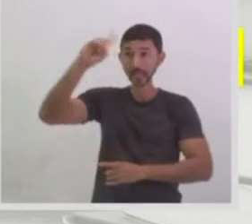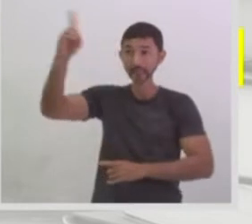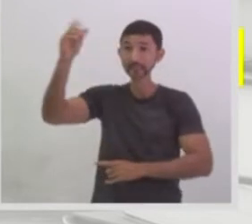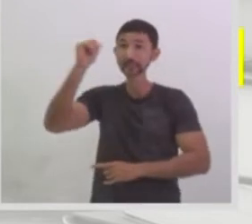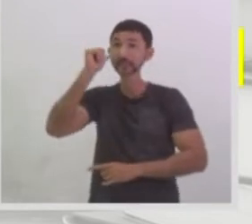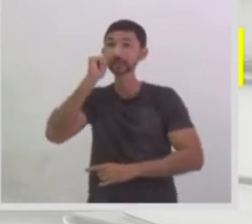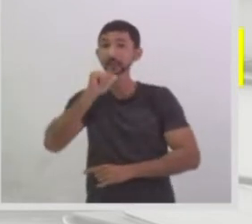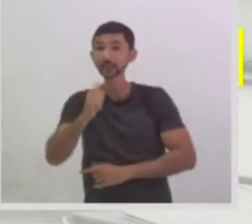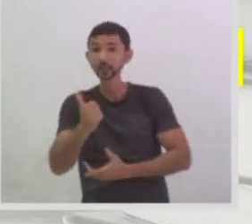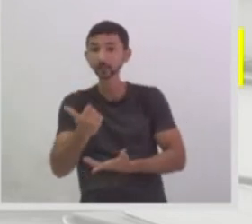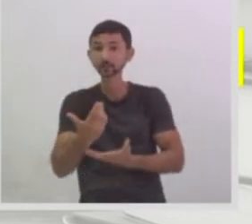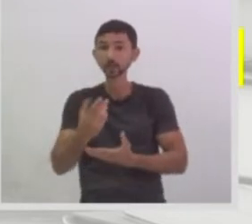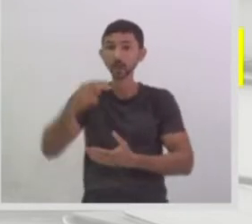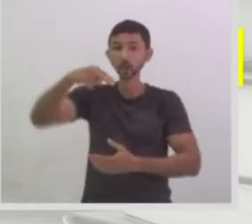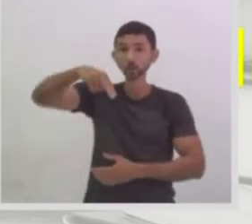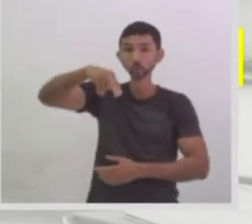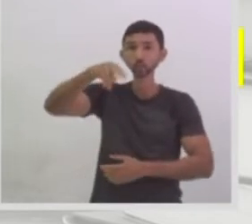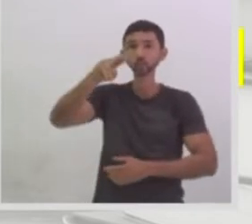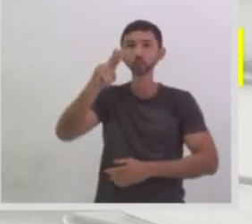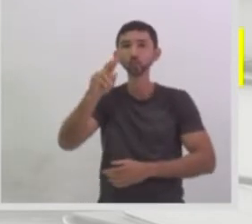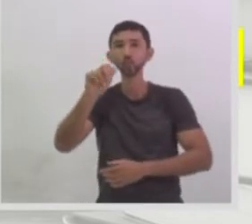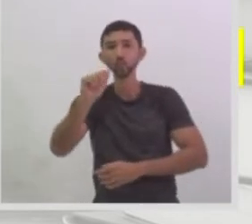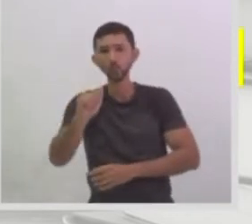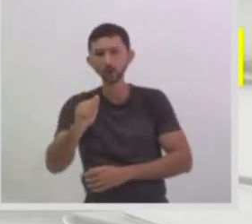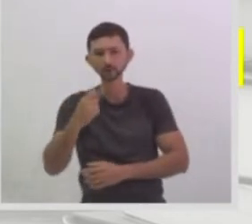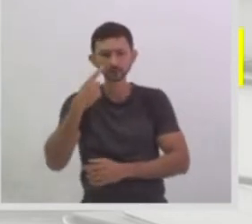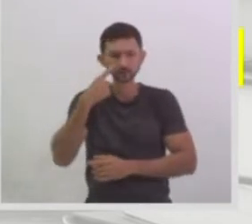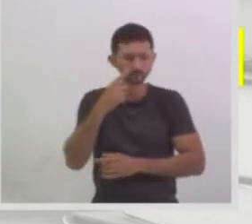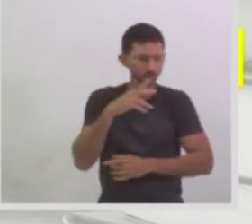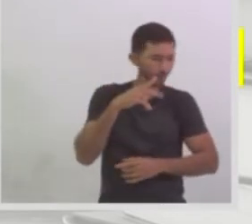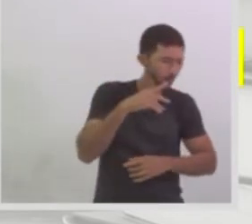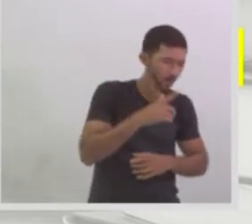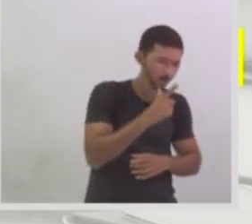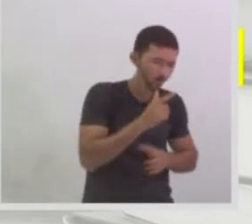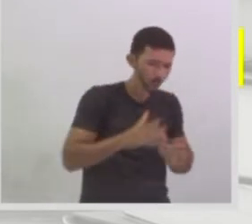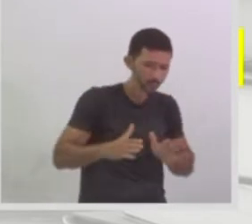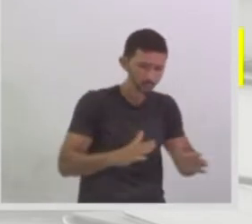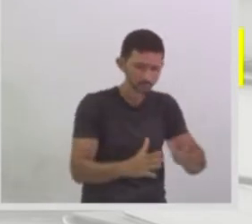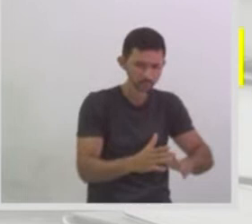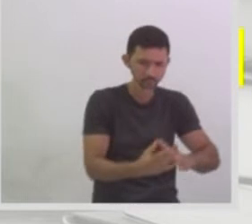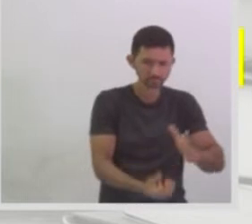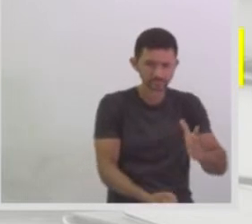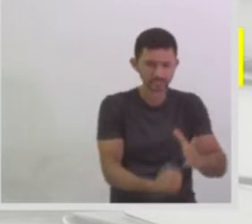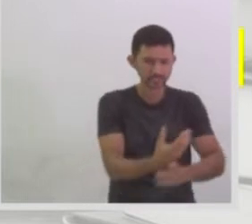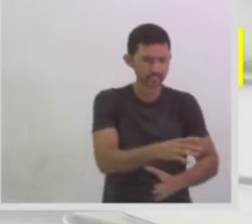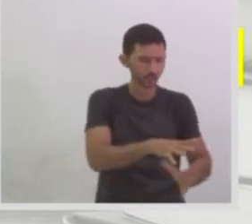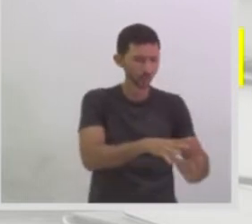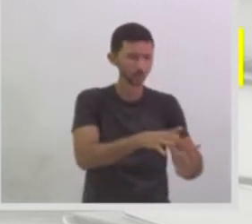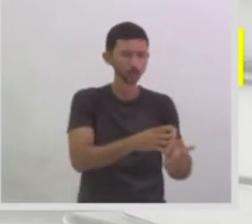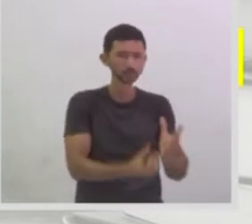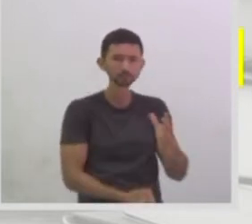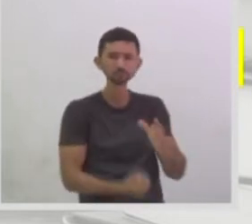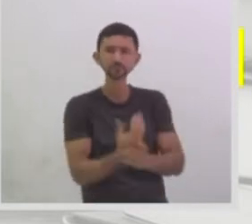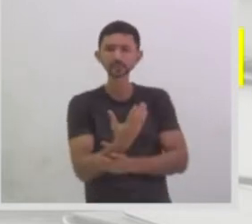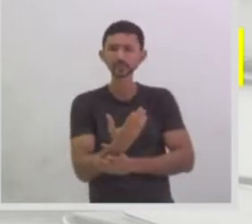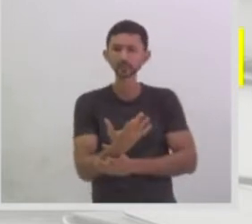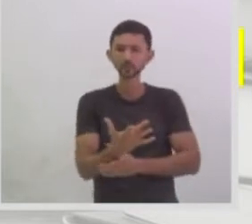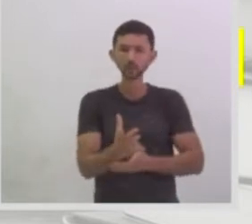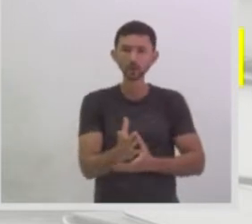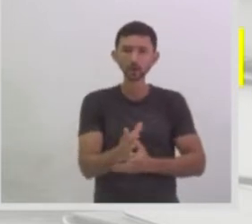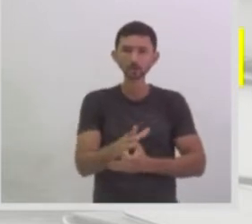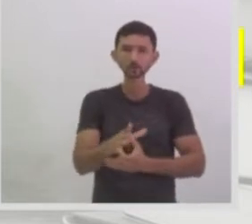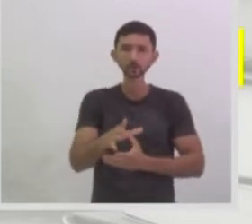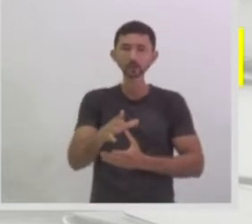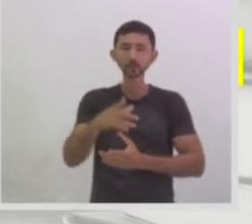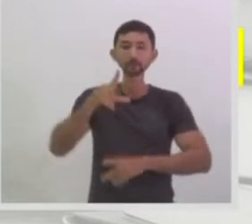ao perceber sua sombra sobre as ondas de um rio, resolveu criar seres à sua semelhança. Então nós escolhemos uma